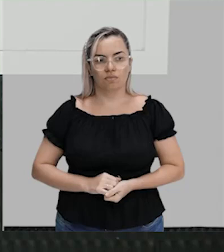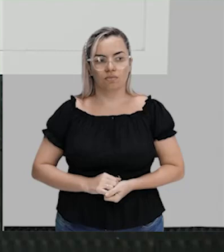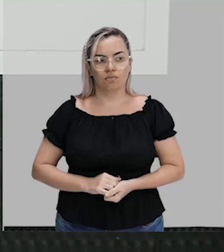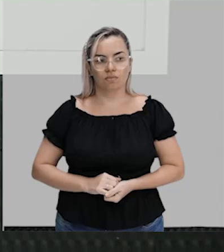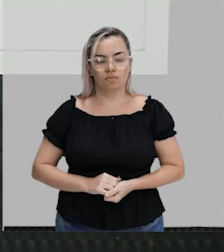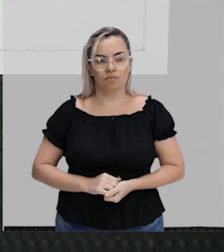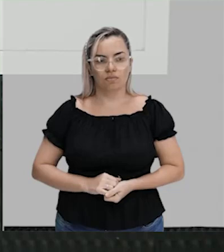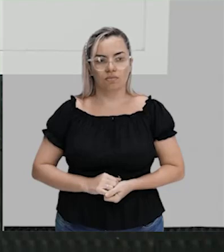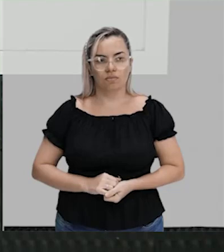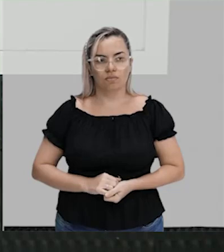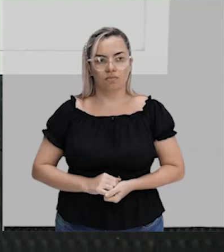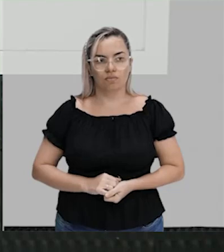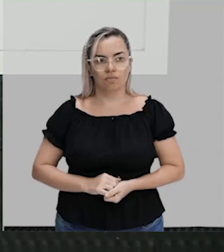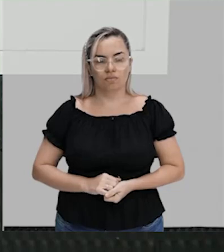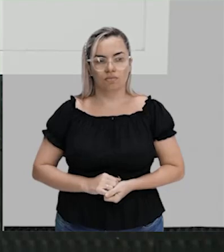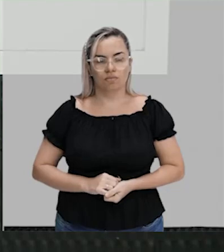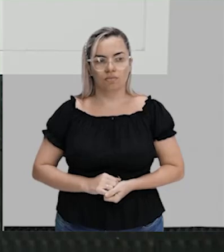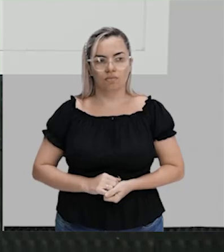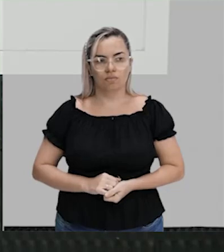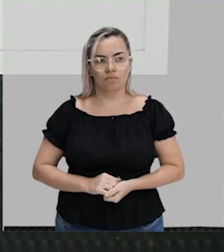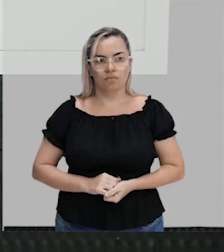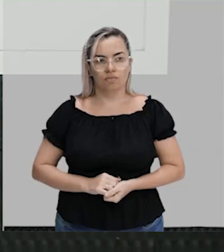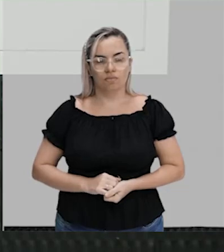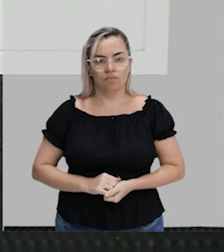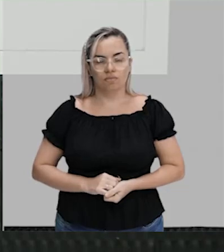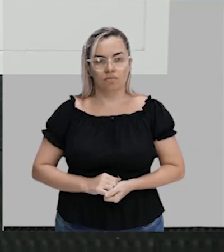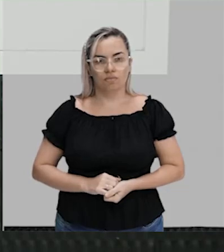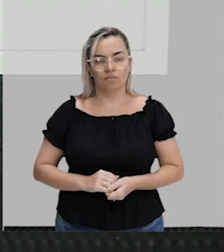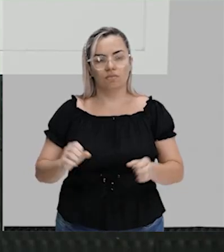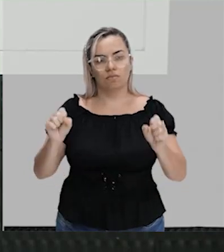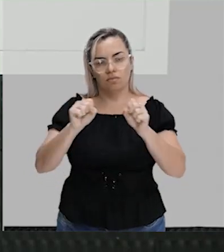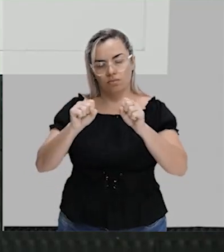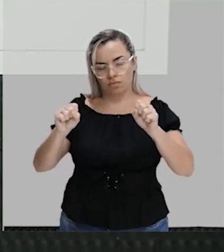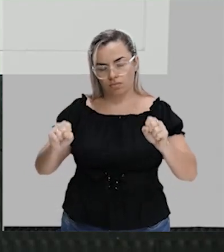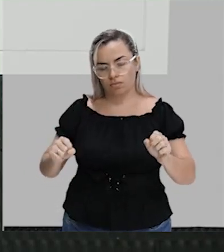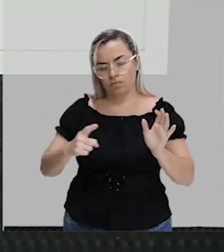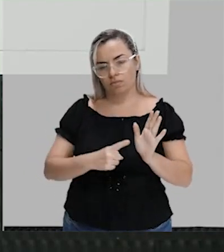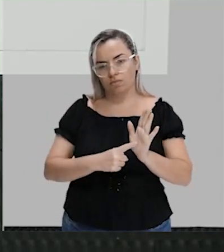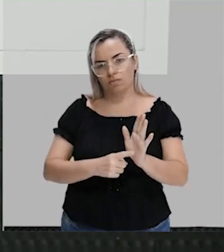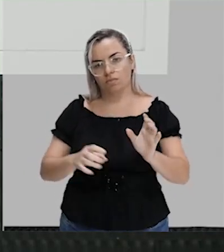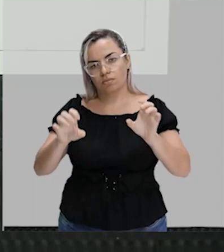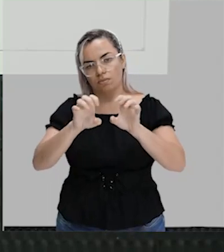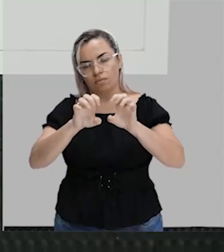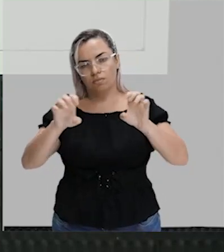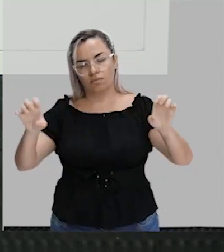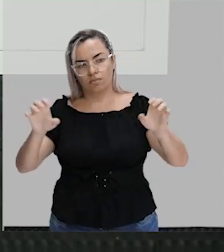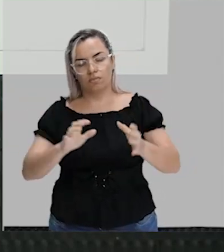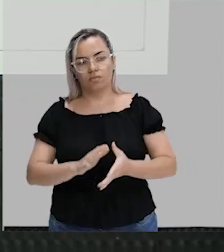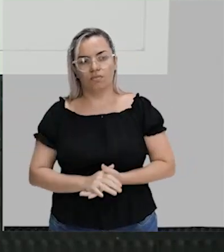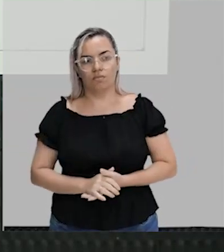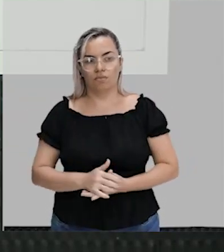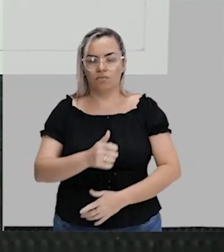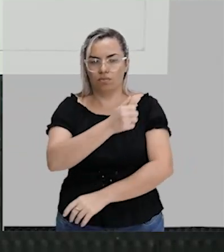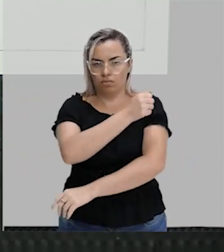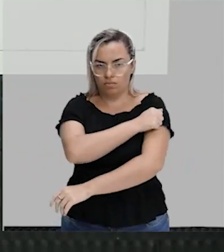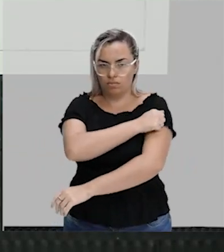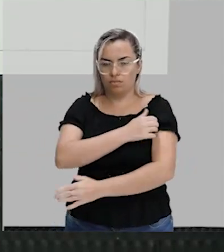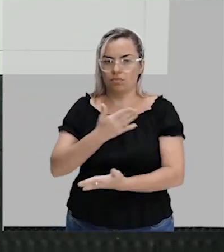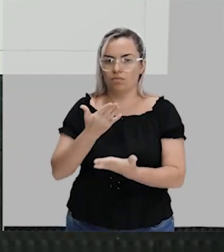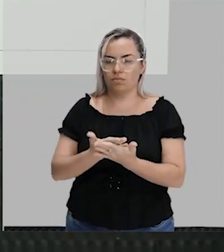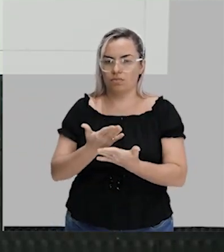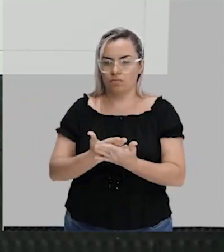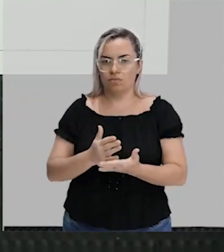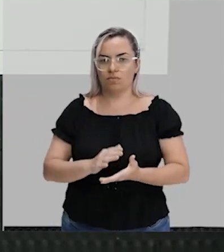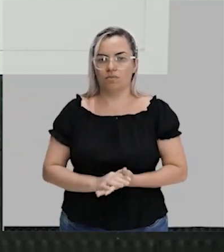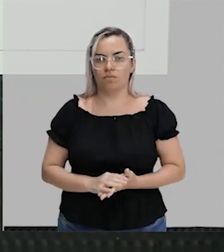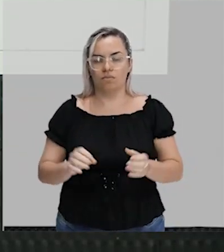Ok letra B também vai ser um sistemazinho de equações né então já vamos lá Vamos galera estudando sistema de equações